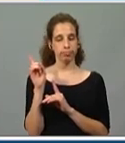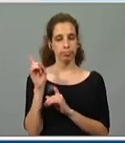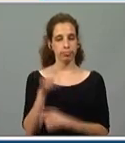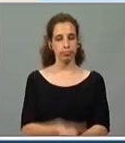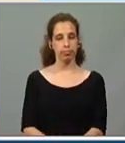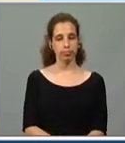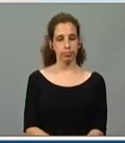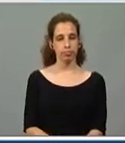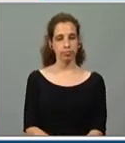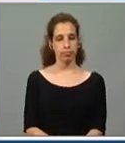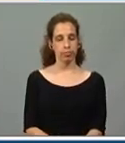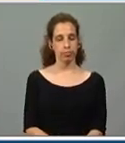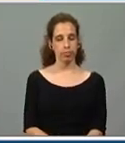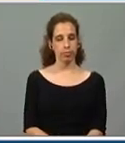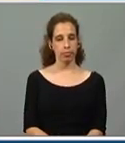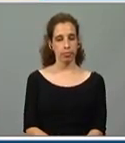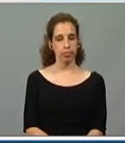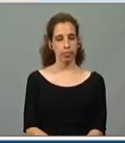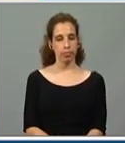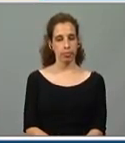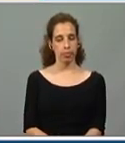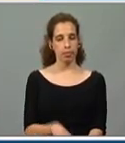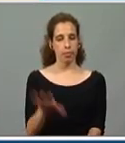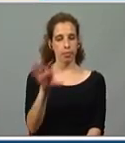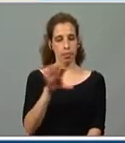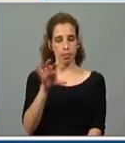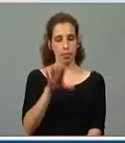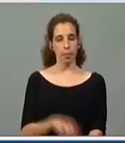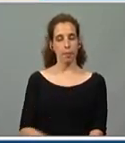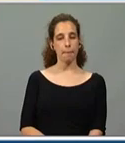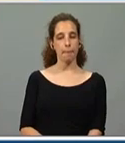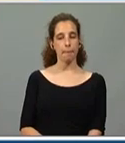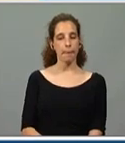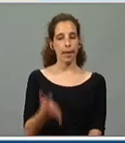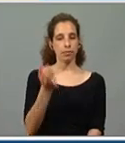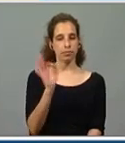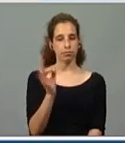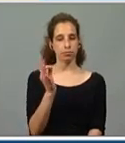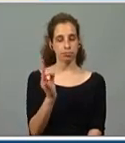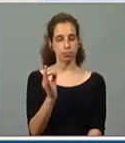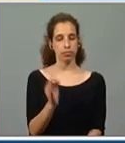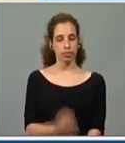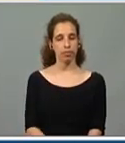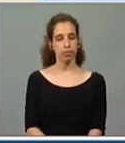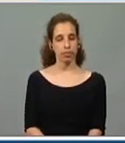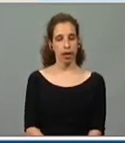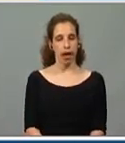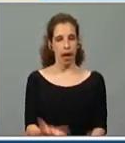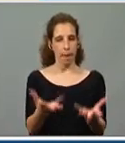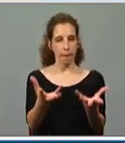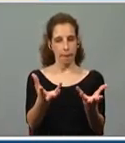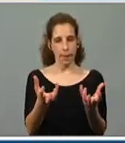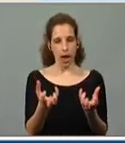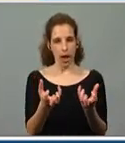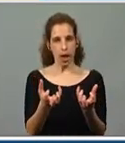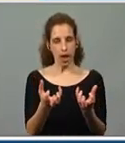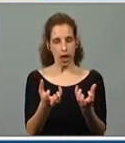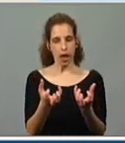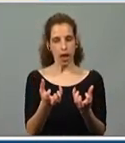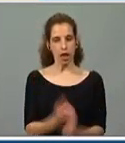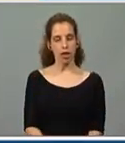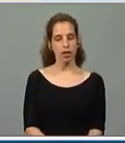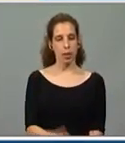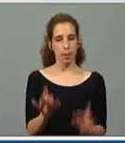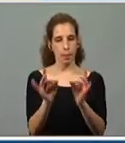na caixa de Petri de maneira a que a limalha de ferro seja atraída pelo ímã, não